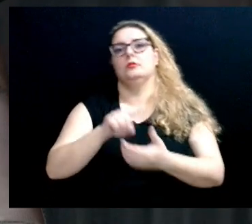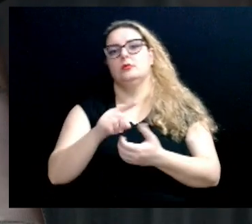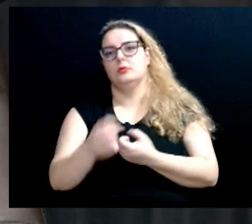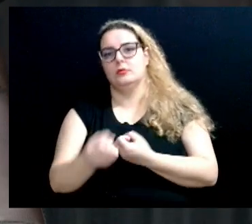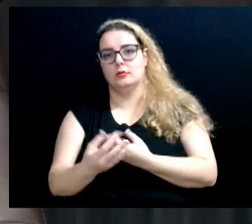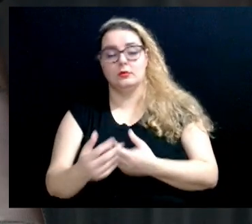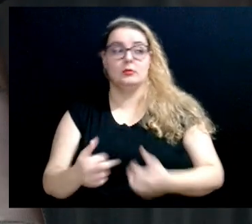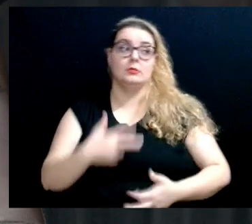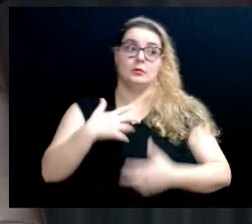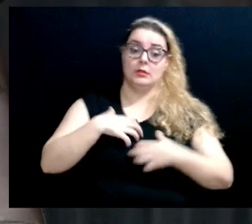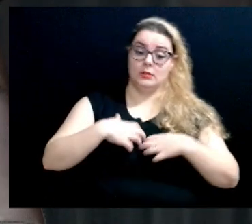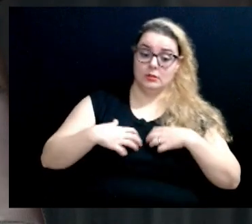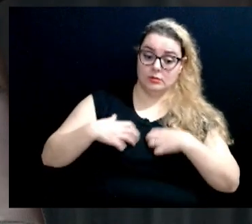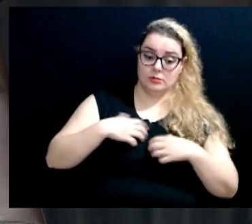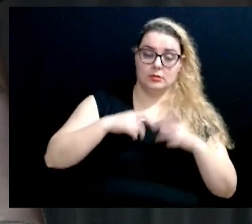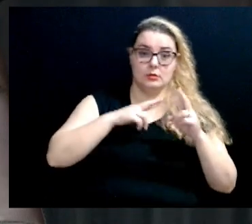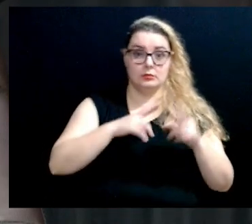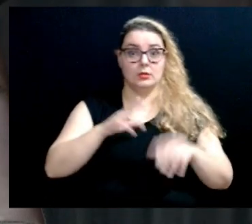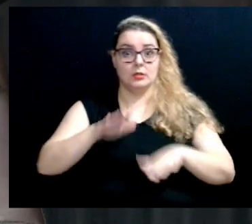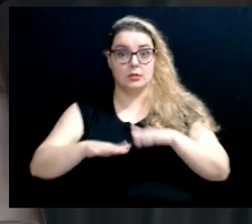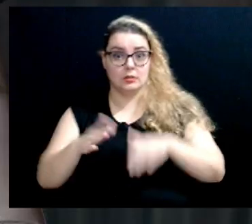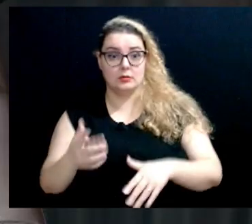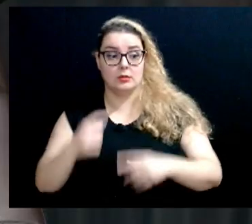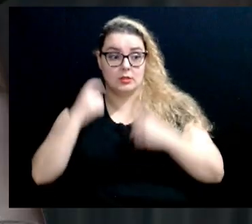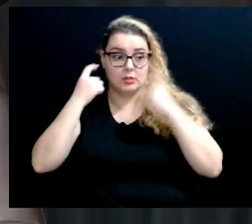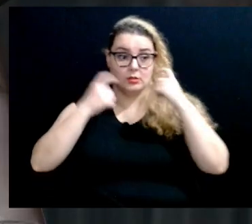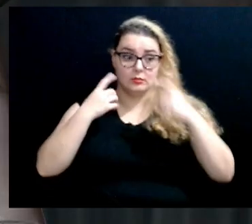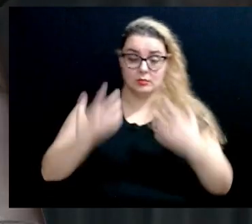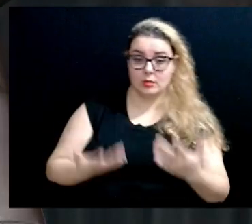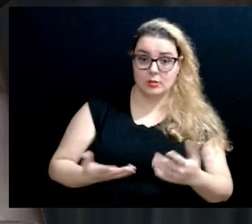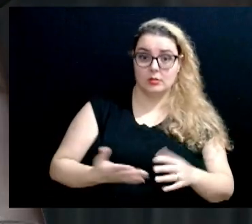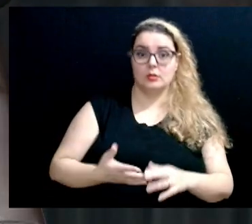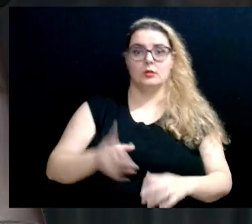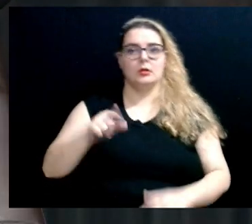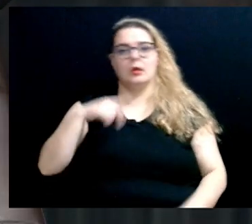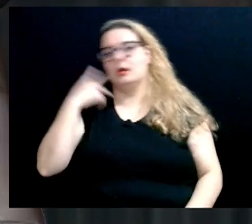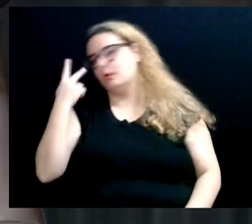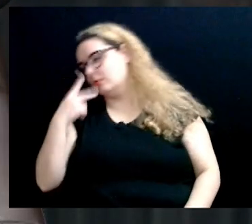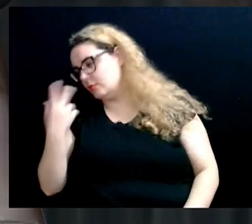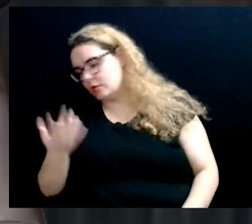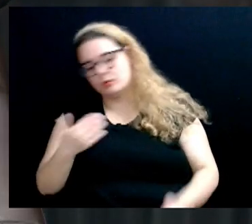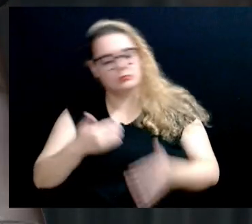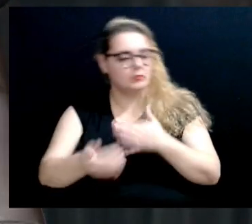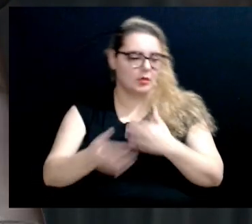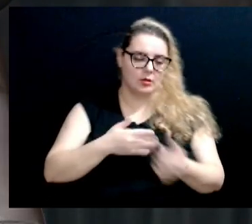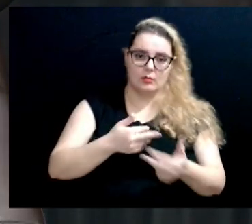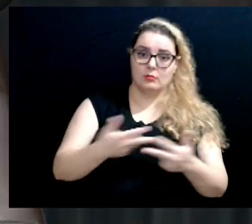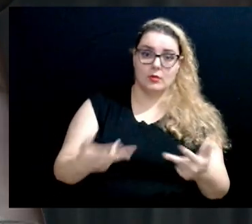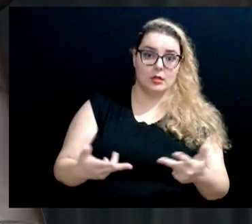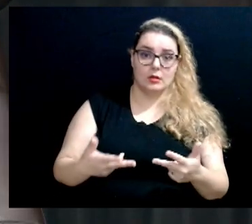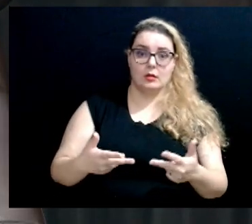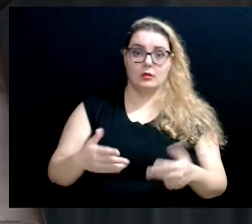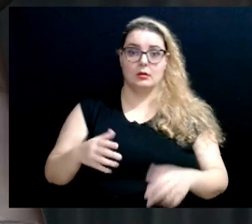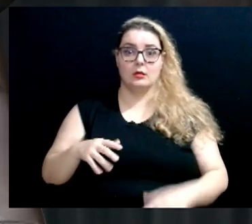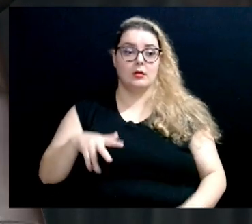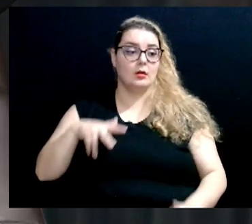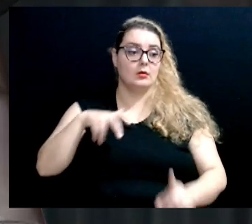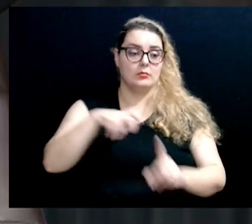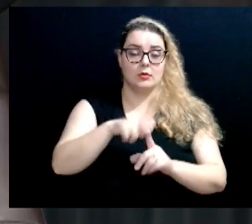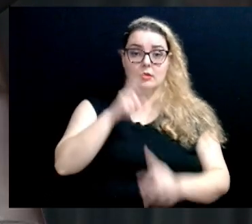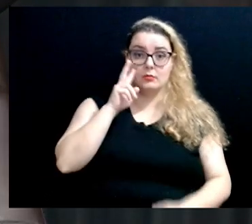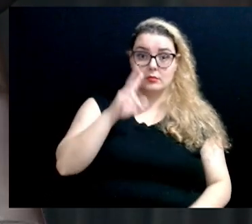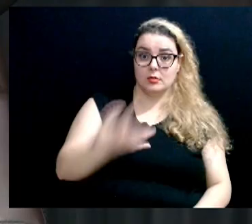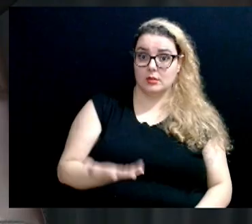meu sono, porque às vezes eu vou ficar preocupada, é política, é qualquer situação, e de repente é um acidente que eu vejo na